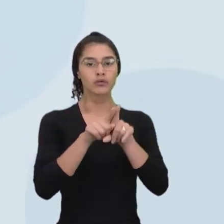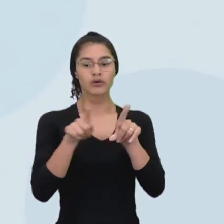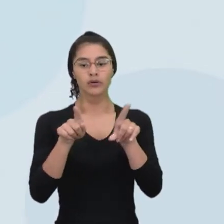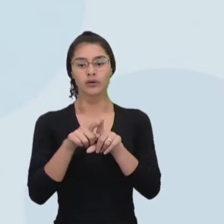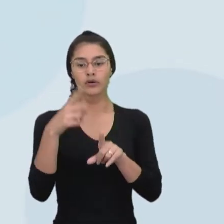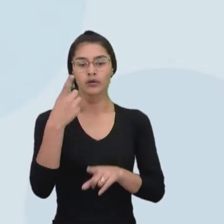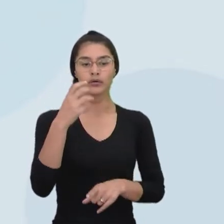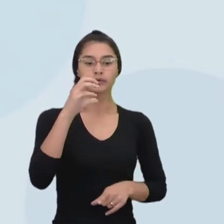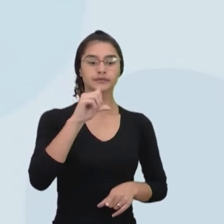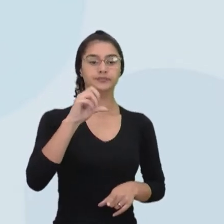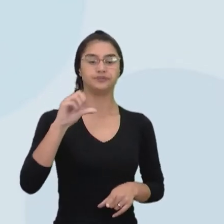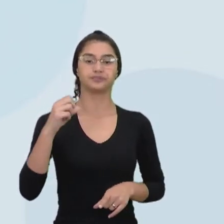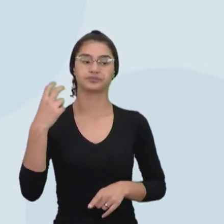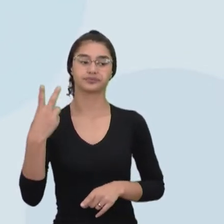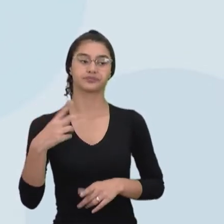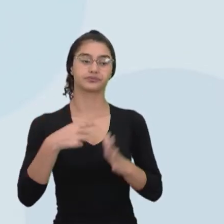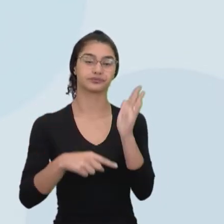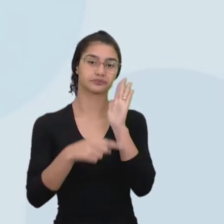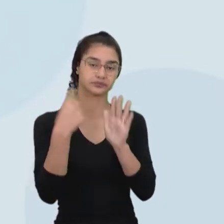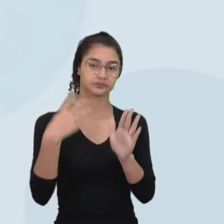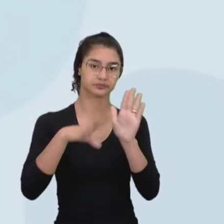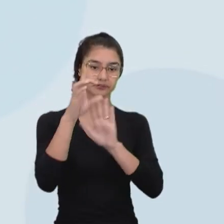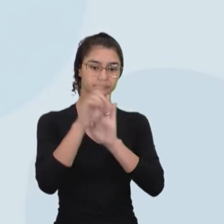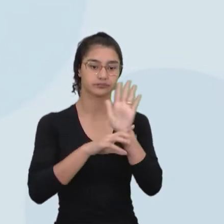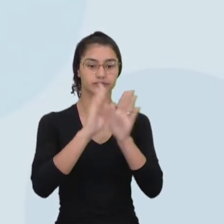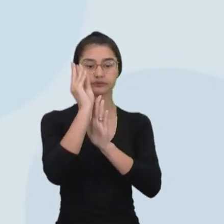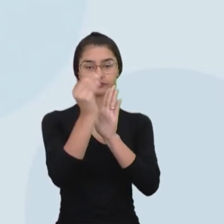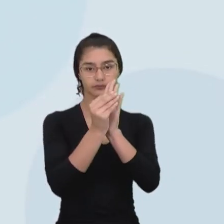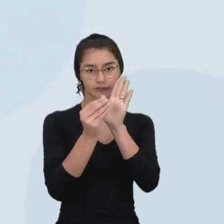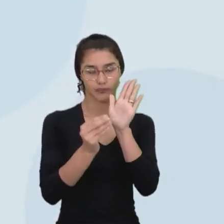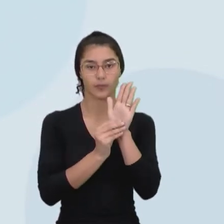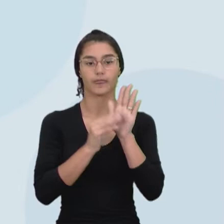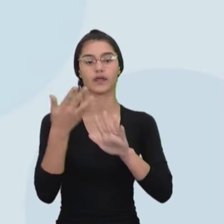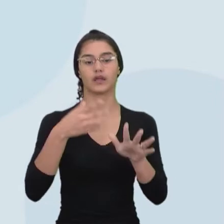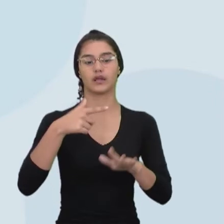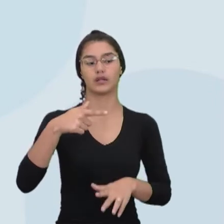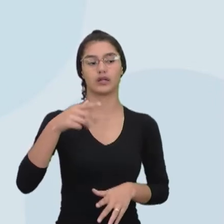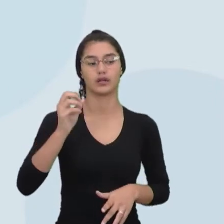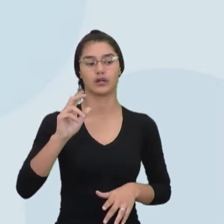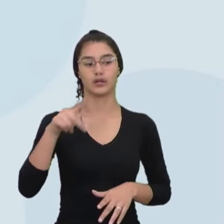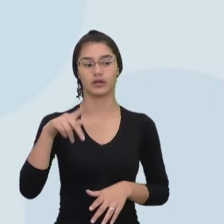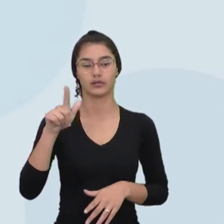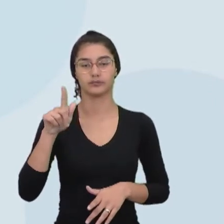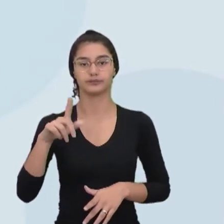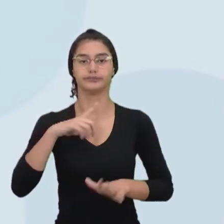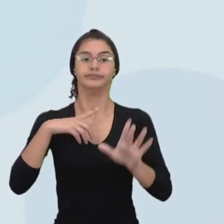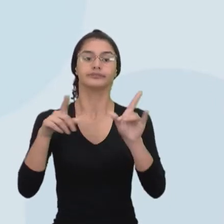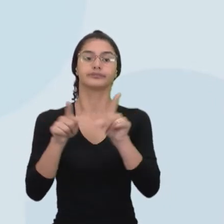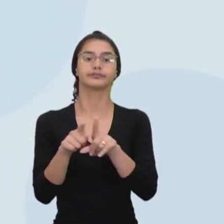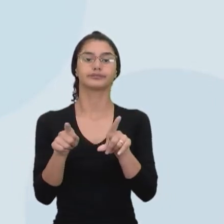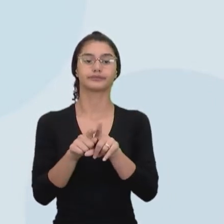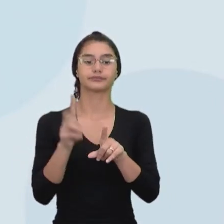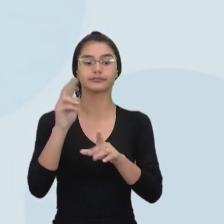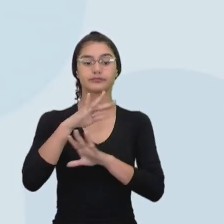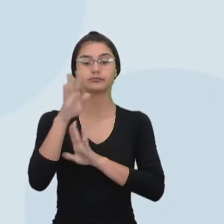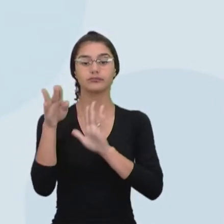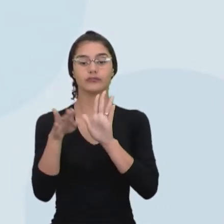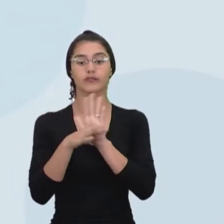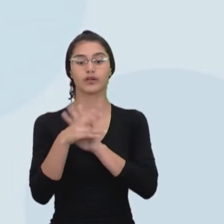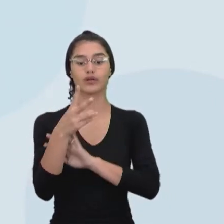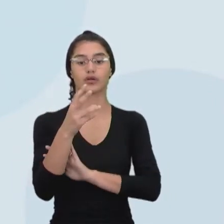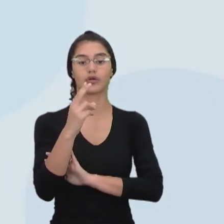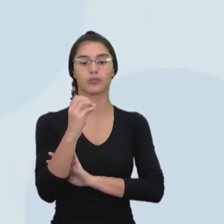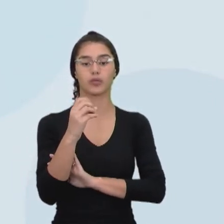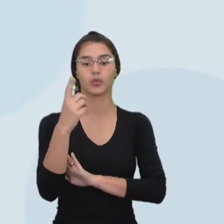em 1992, né, o primeiro dado colocado, né, em torno aí de 70 quilos por hectare, e vai chegar em